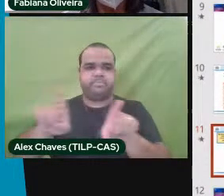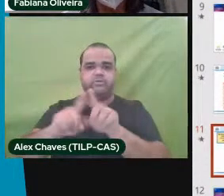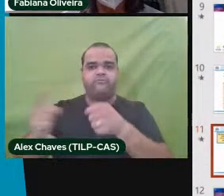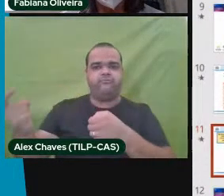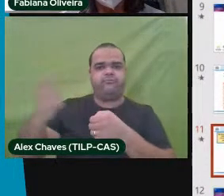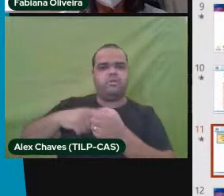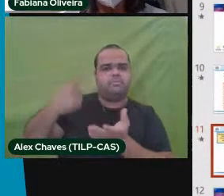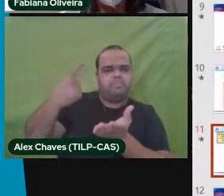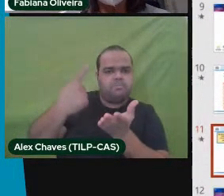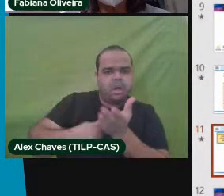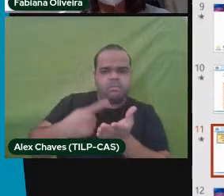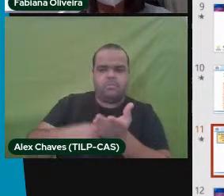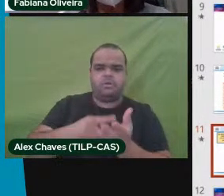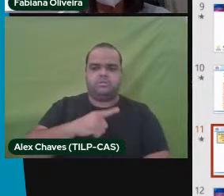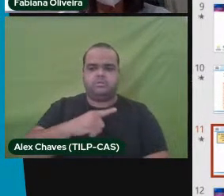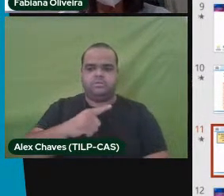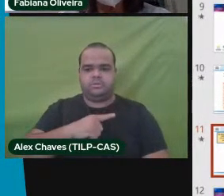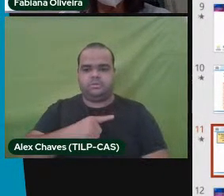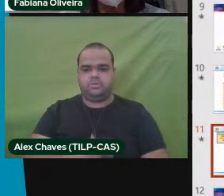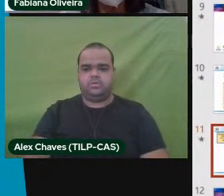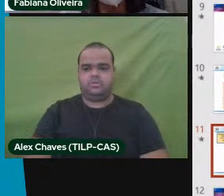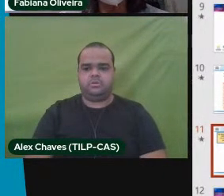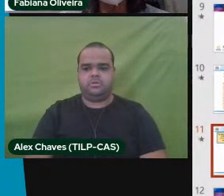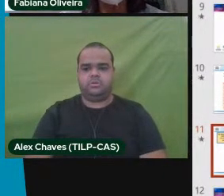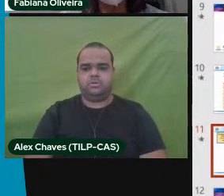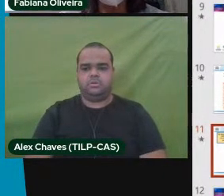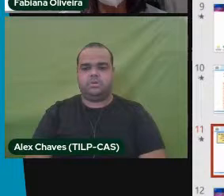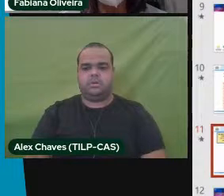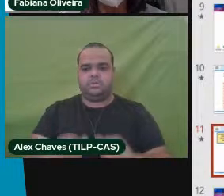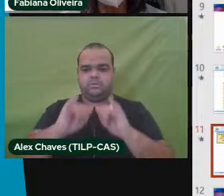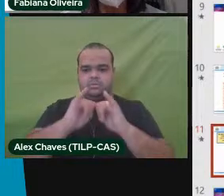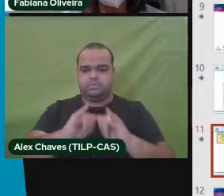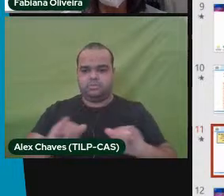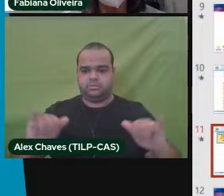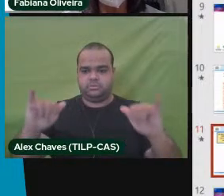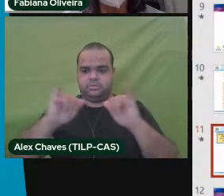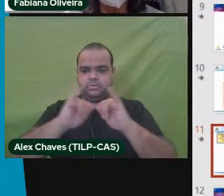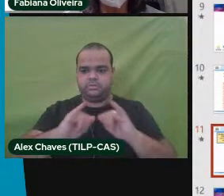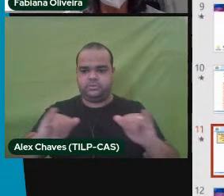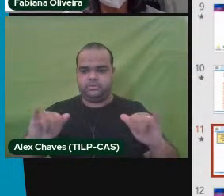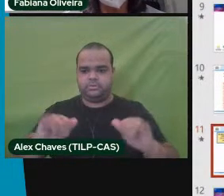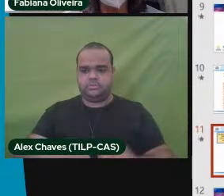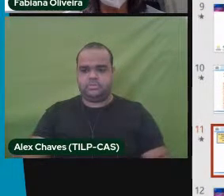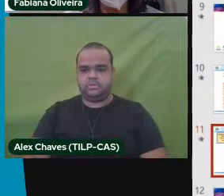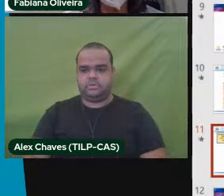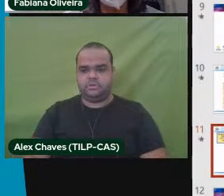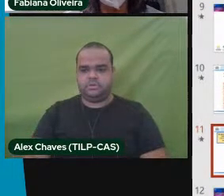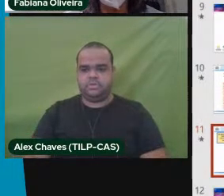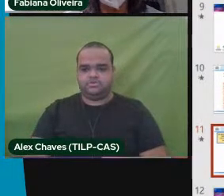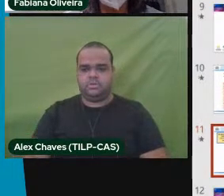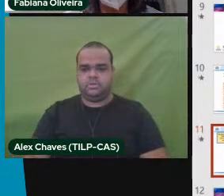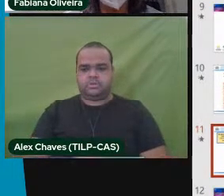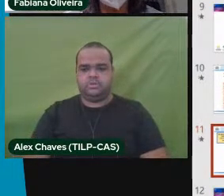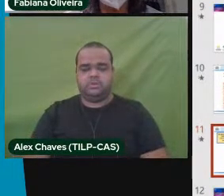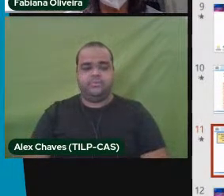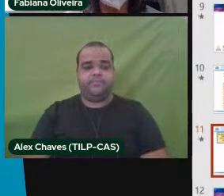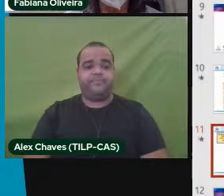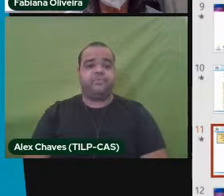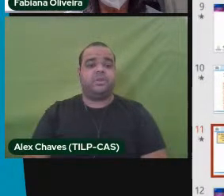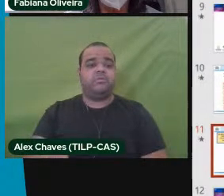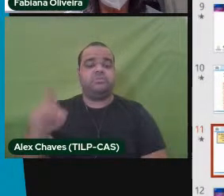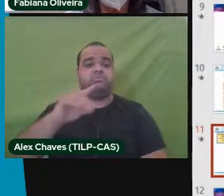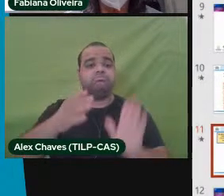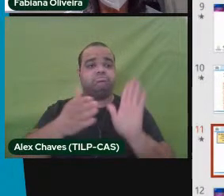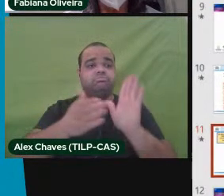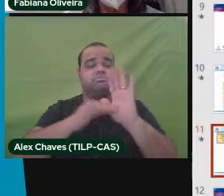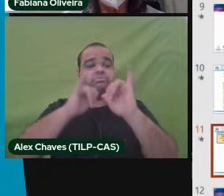compromisso. Eu falei da Declaração de Anchieta, que vale a pena fazer um passeio por ela e ler a proposta da educação pela Declaração